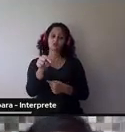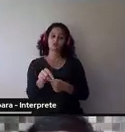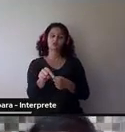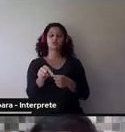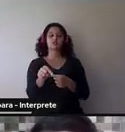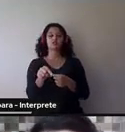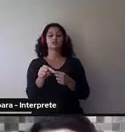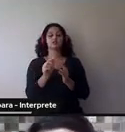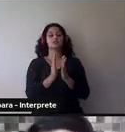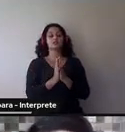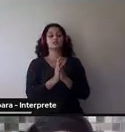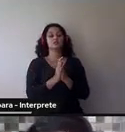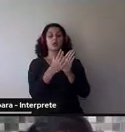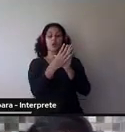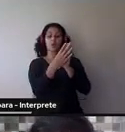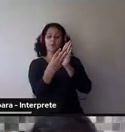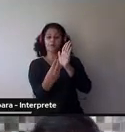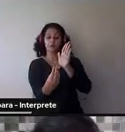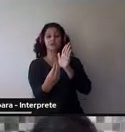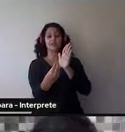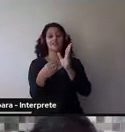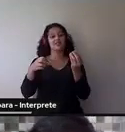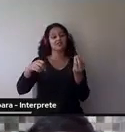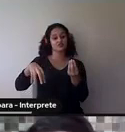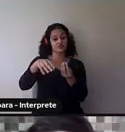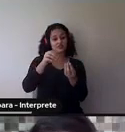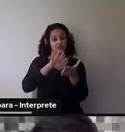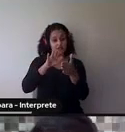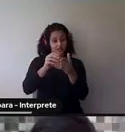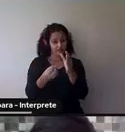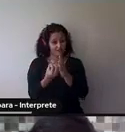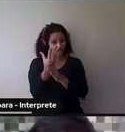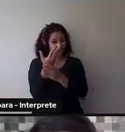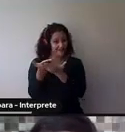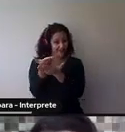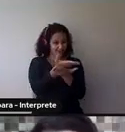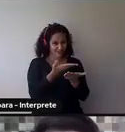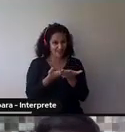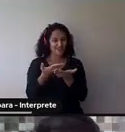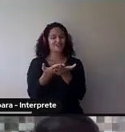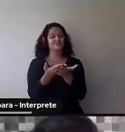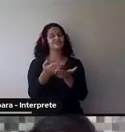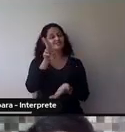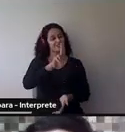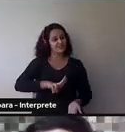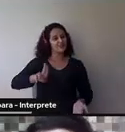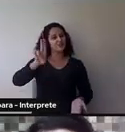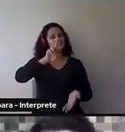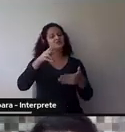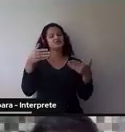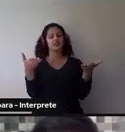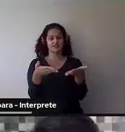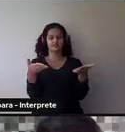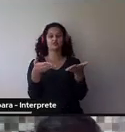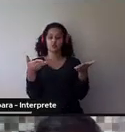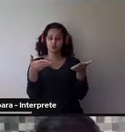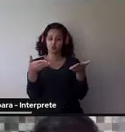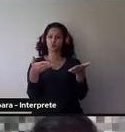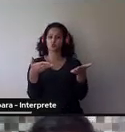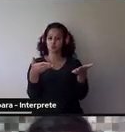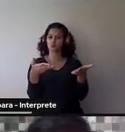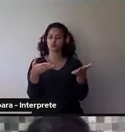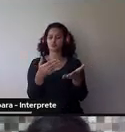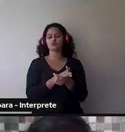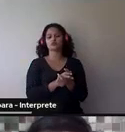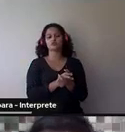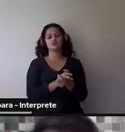robusta e atualmente utilizada em ecologia, em biogeografia, para analisar